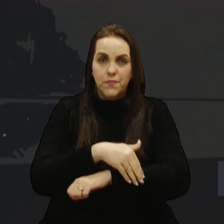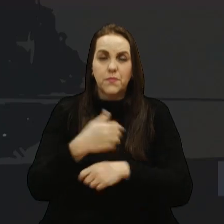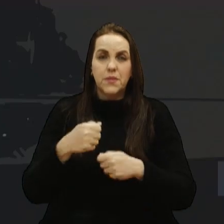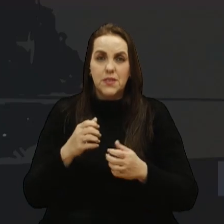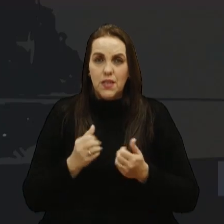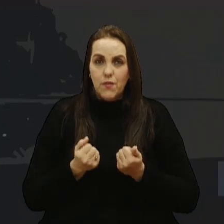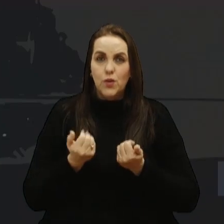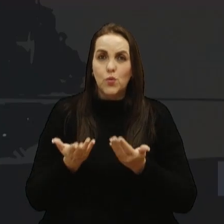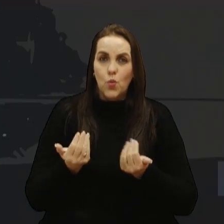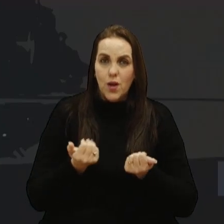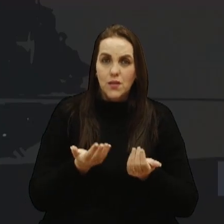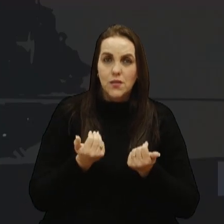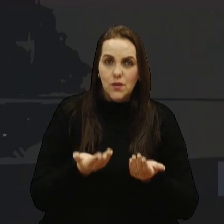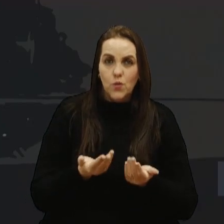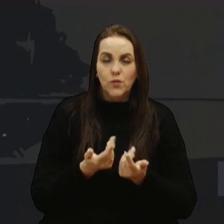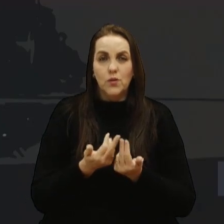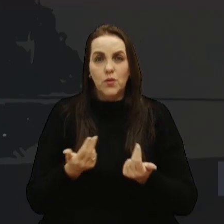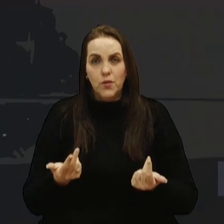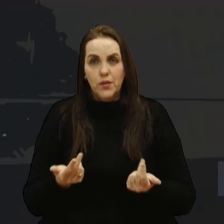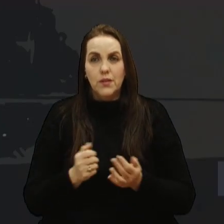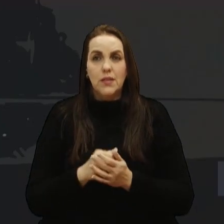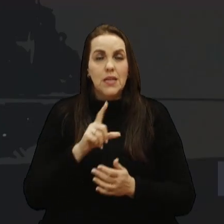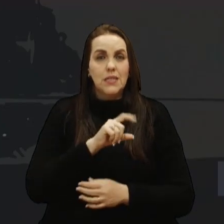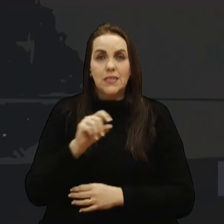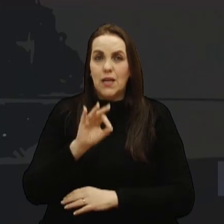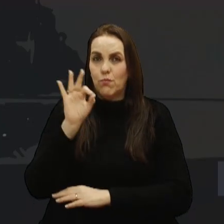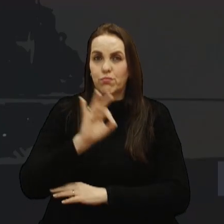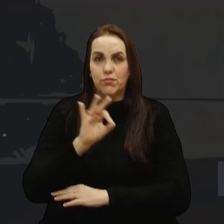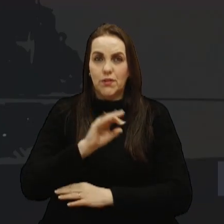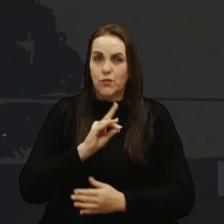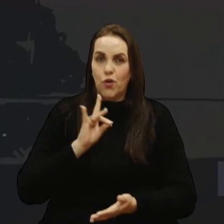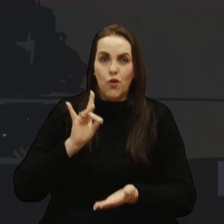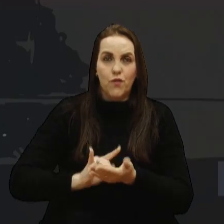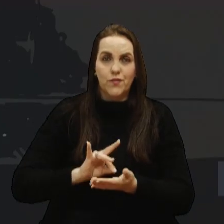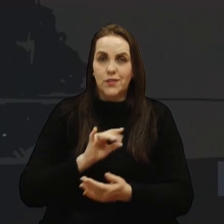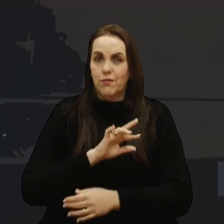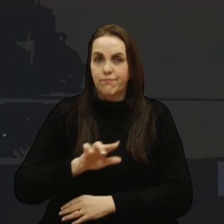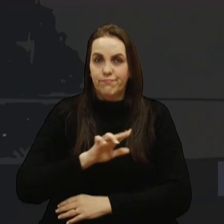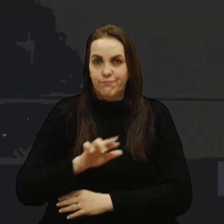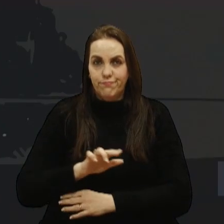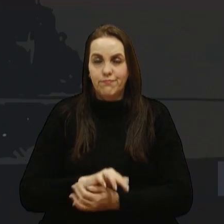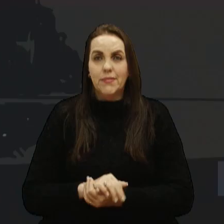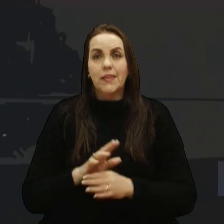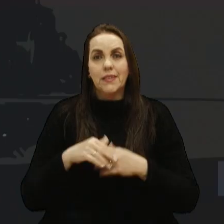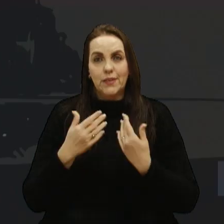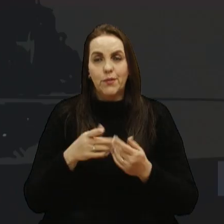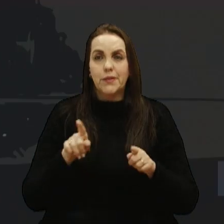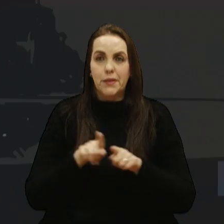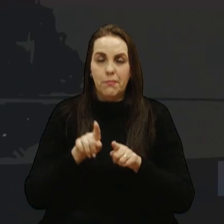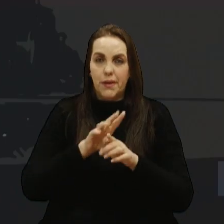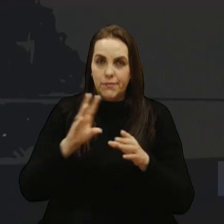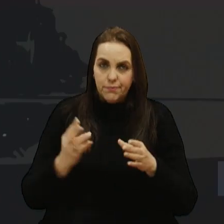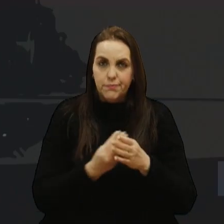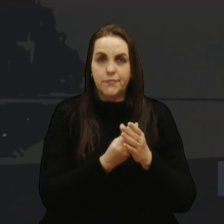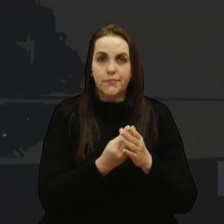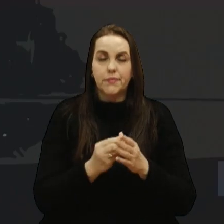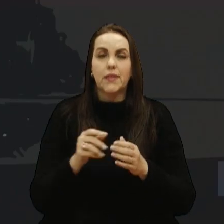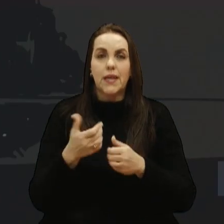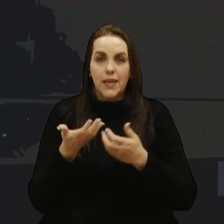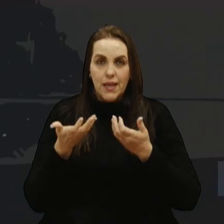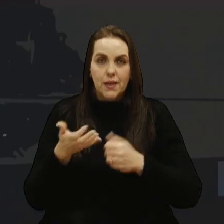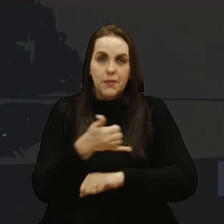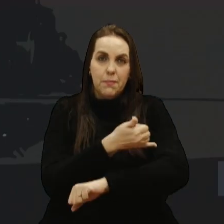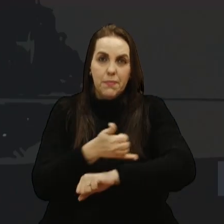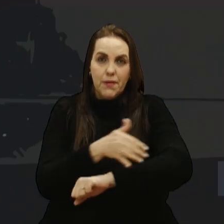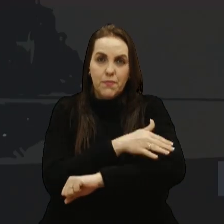doações, não era 100% oficial, então também está incluída aí para ser pavimentada,